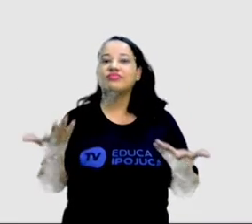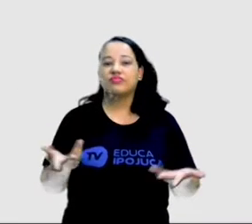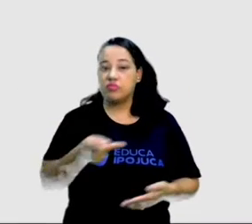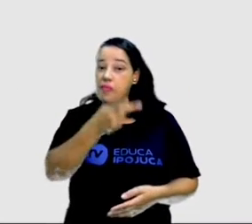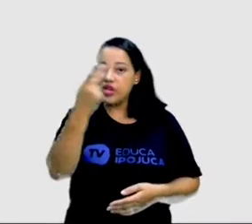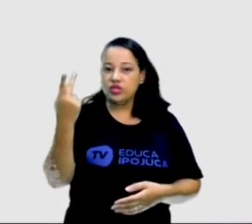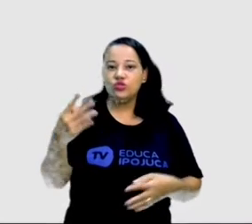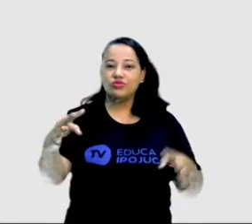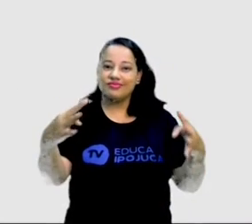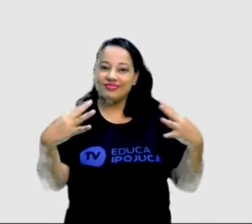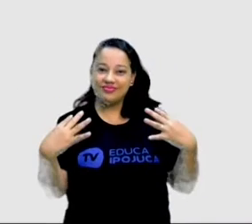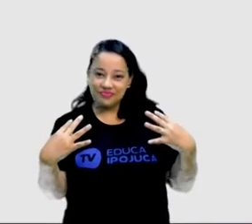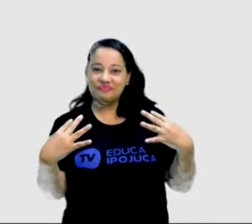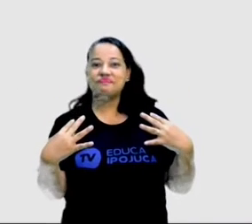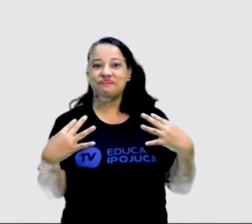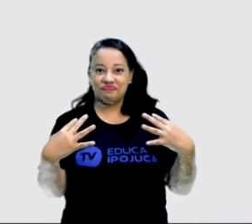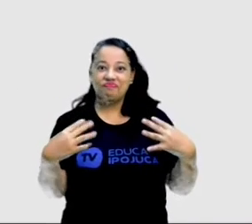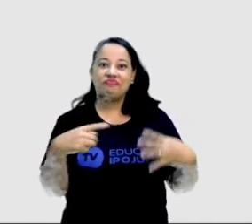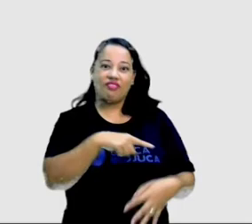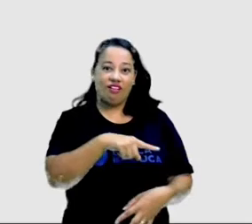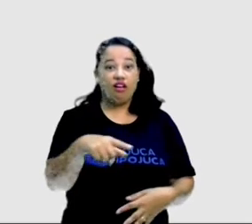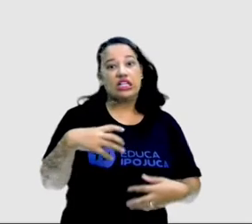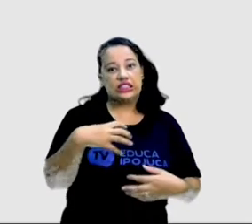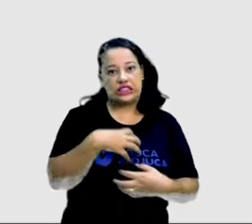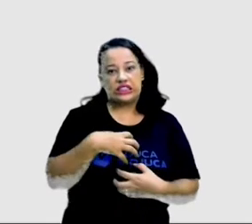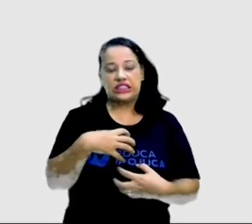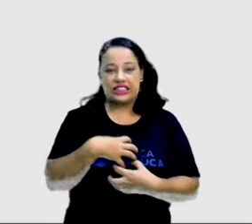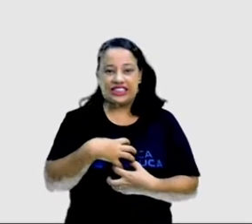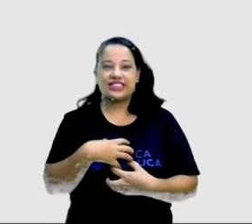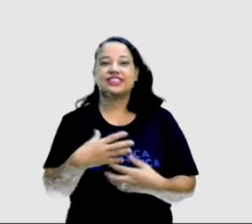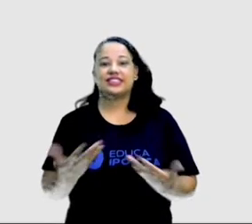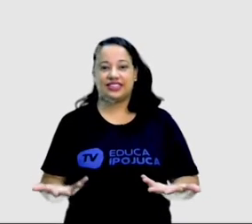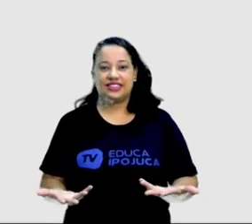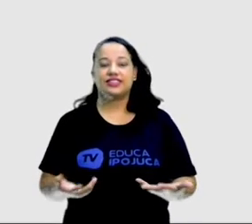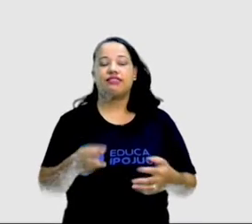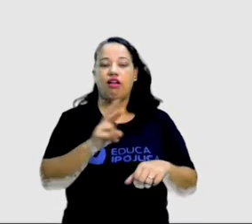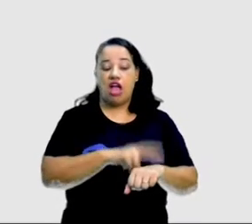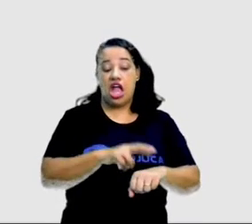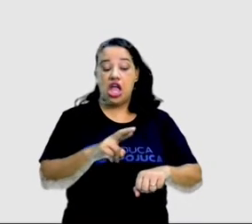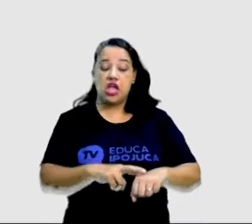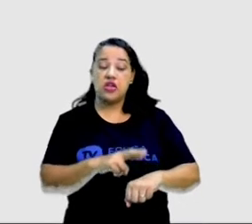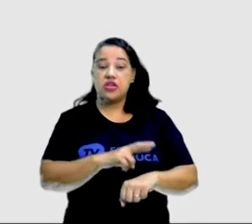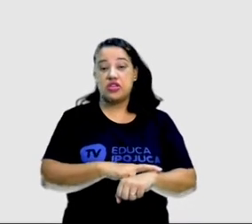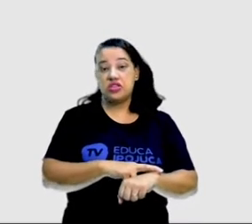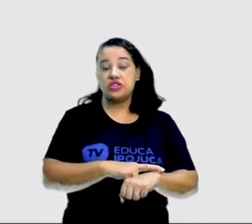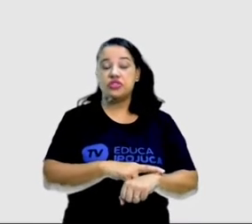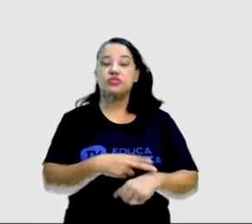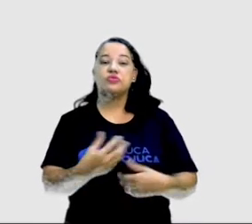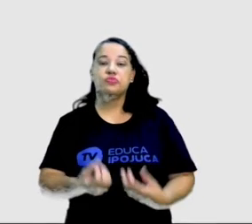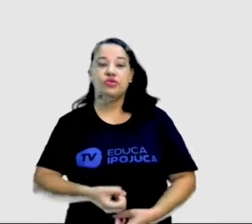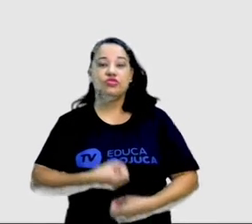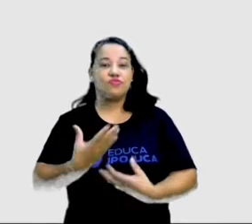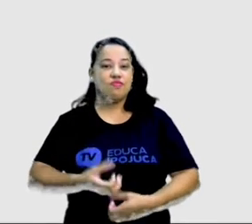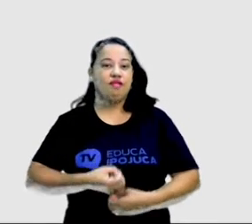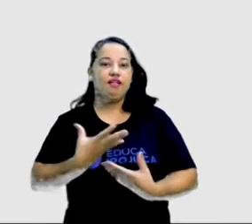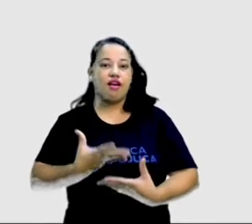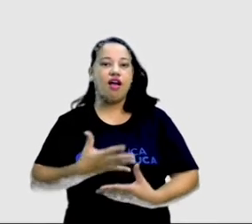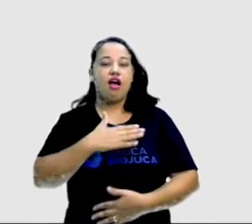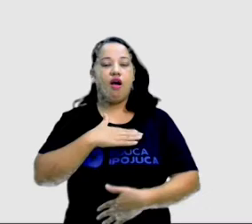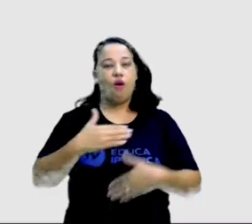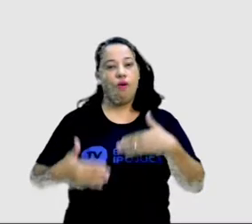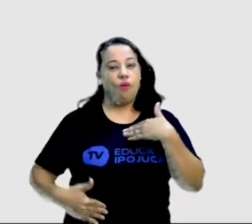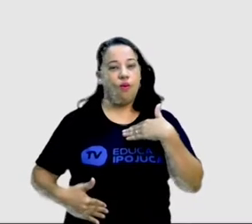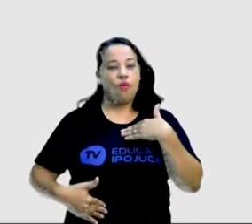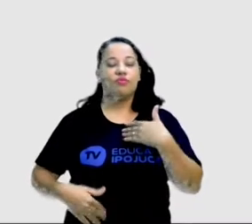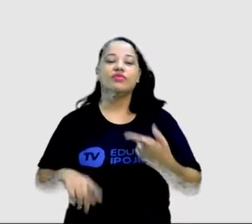público? A música consegue fazer isso através do ritmo, da expressão do corpo,